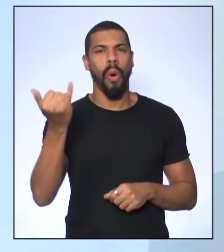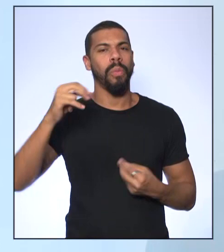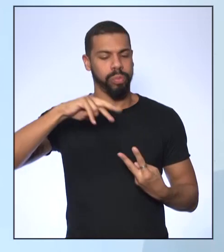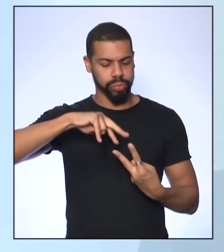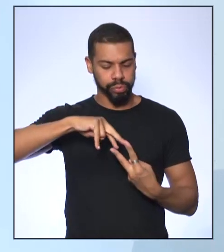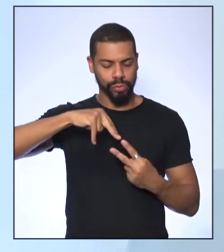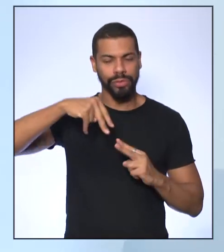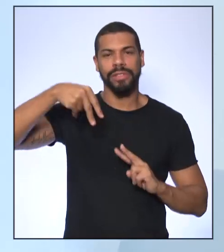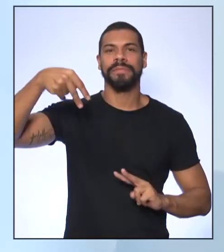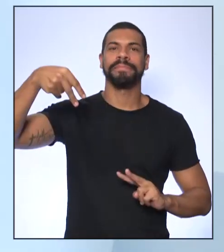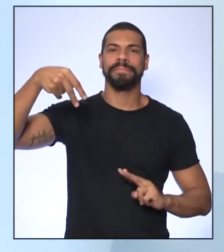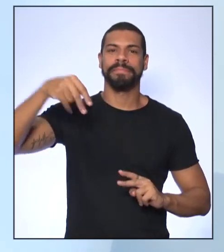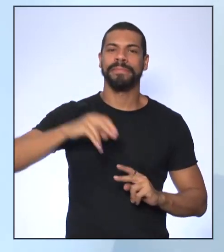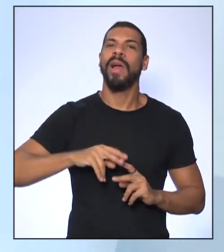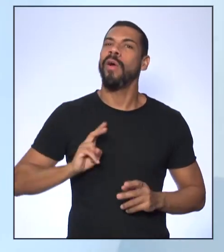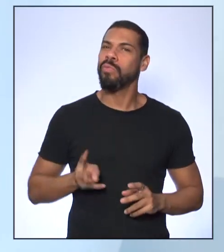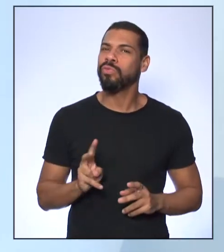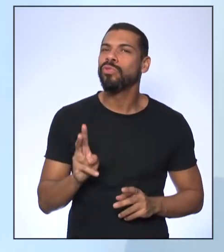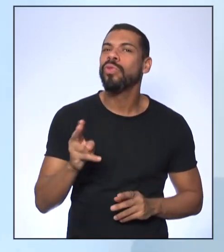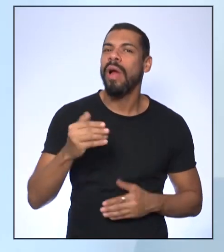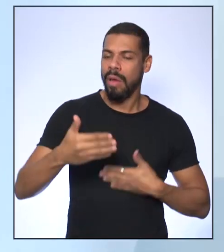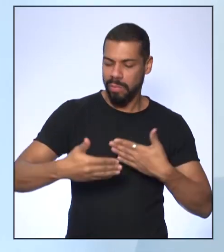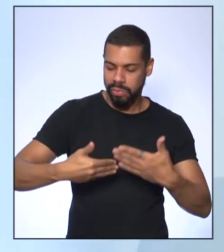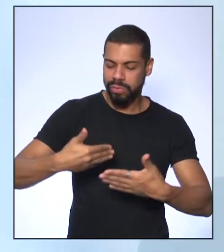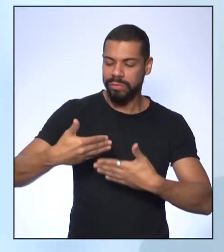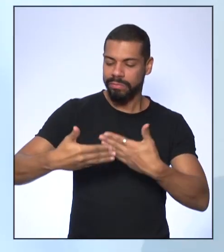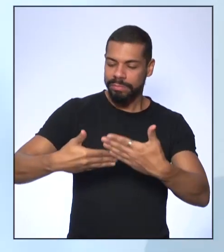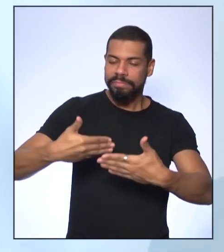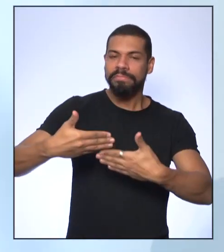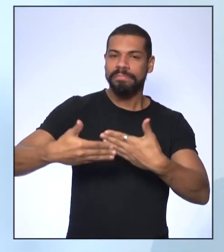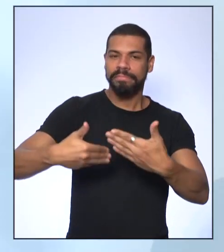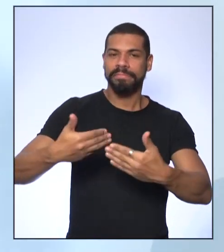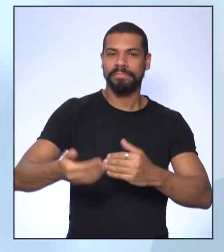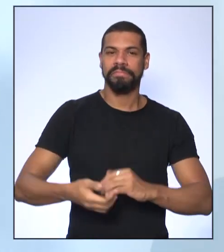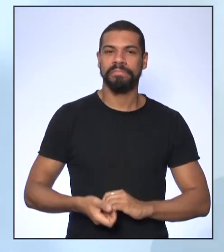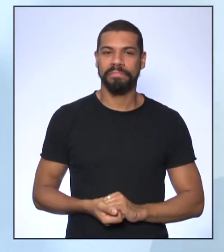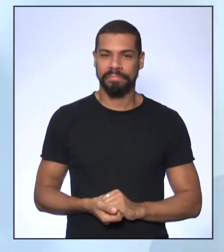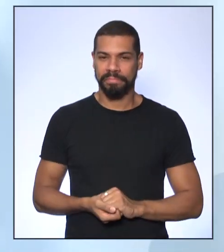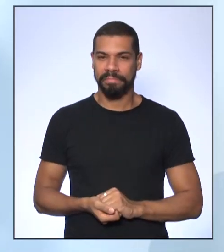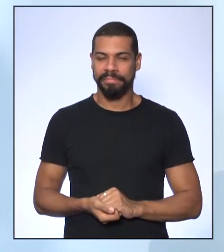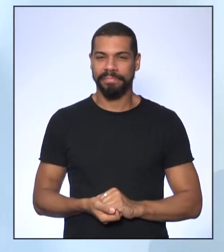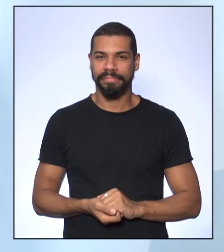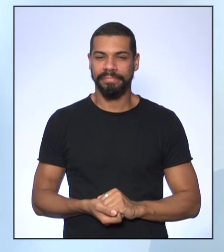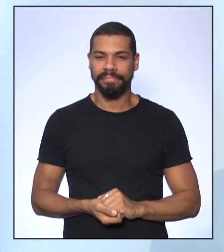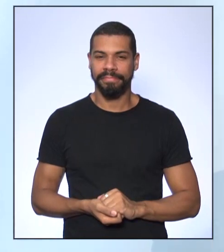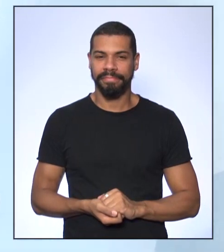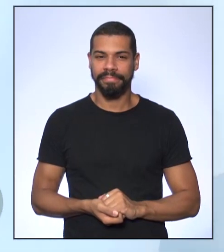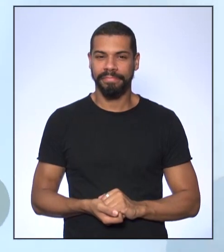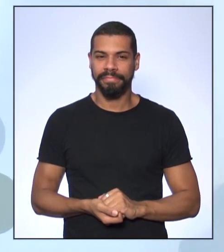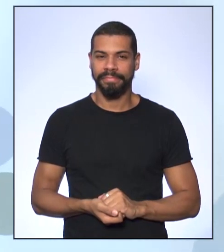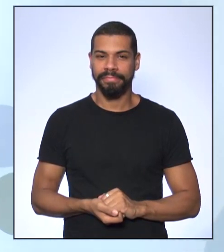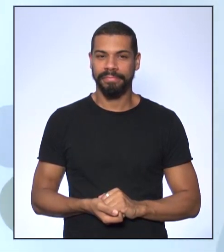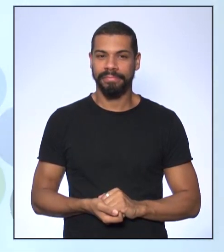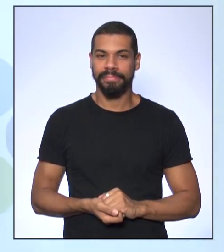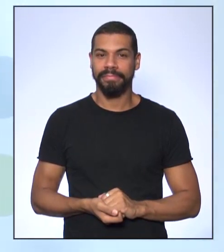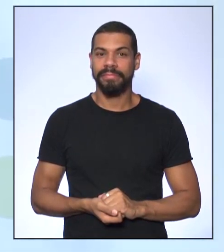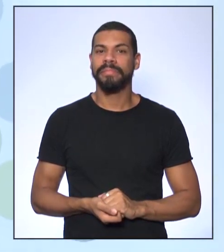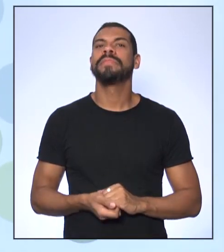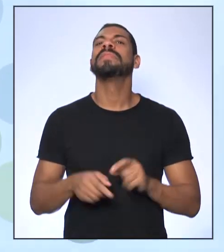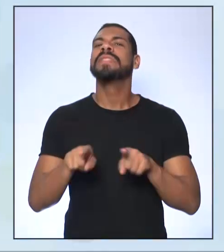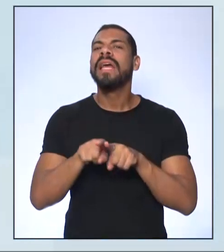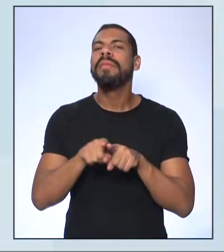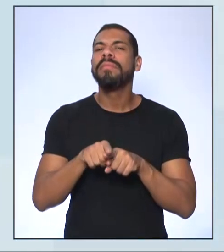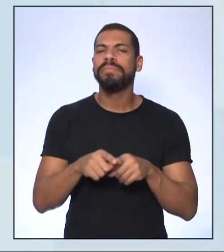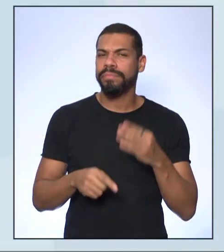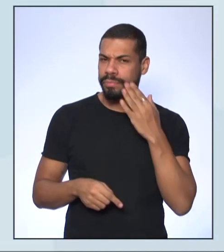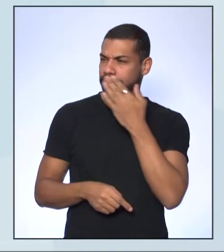para continuar a espécie, perpetuar a espécie. Legal. Ausência de carioteca. Ali no slide,